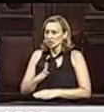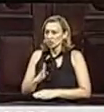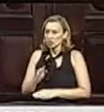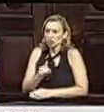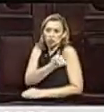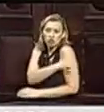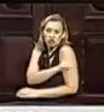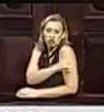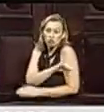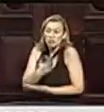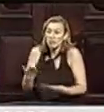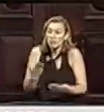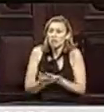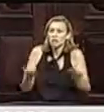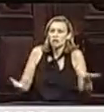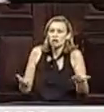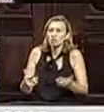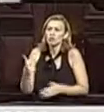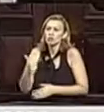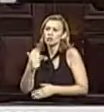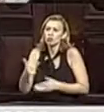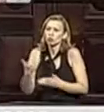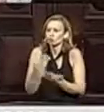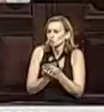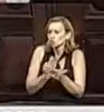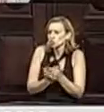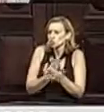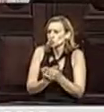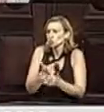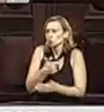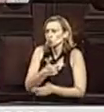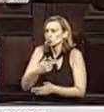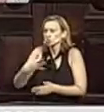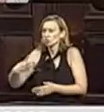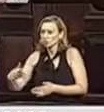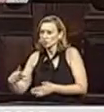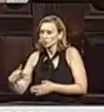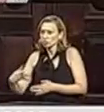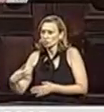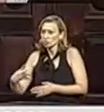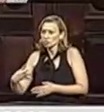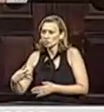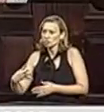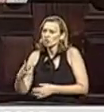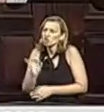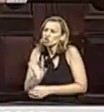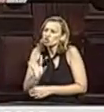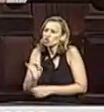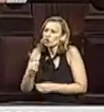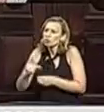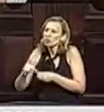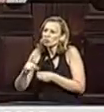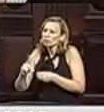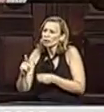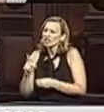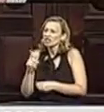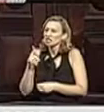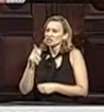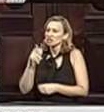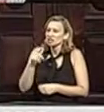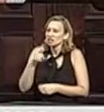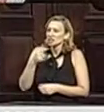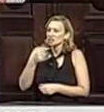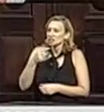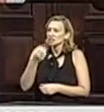segundo o estudo do Tribunal de Contas de 2014, só para a Petrobras, 3 bilhões e 100 milhões